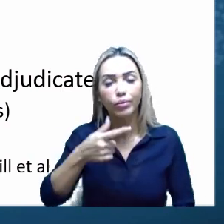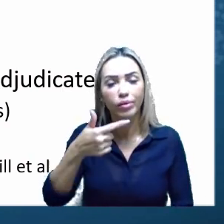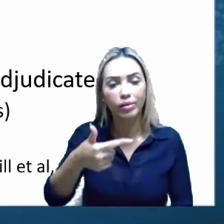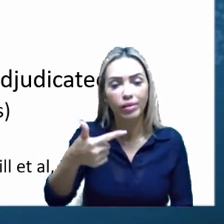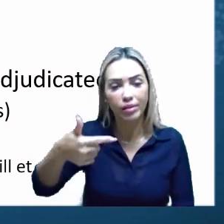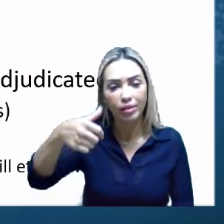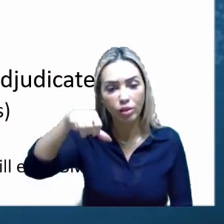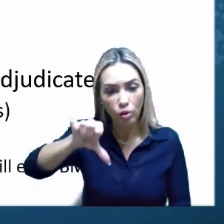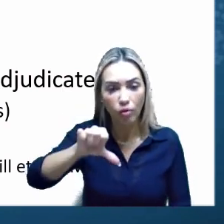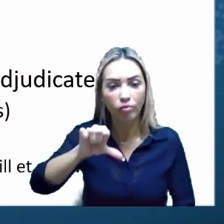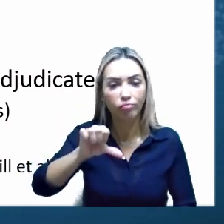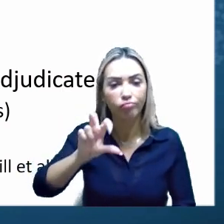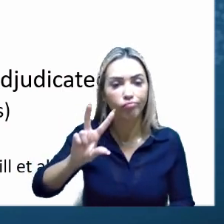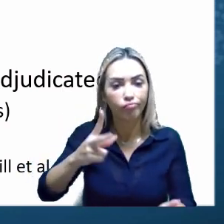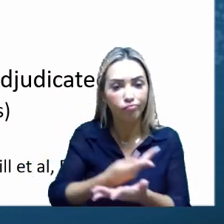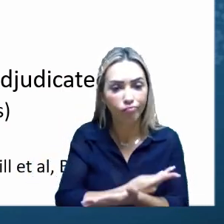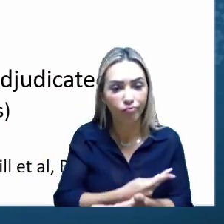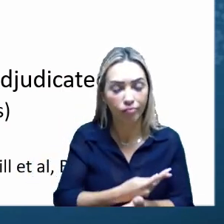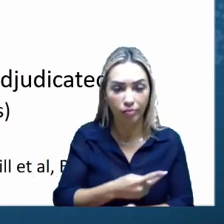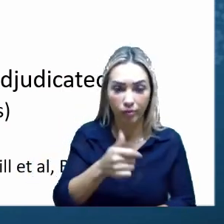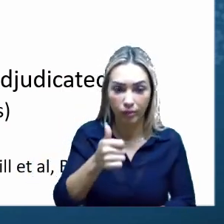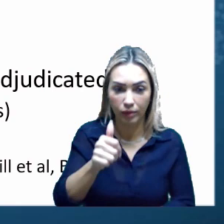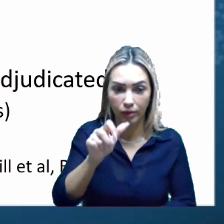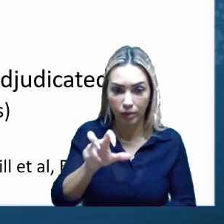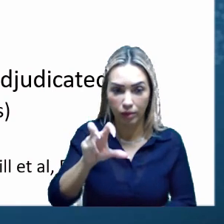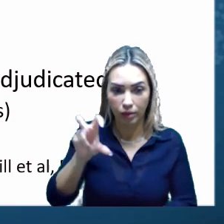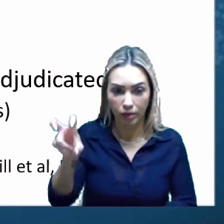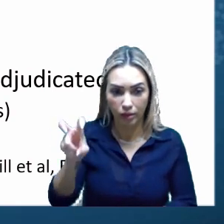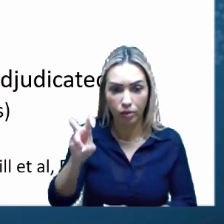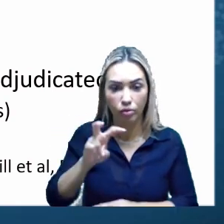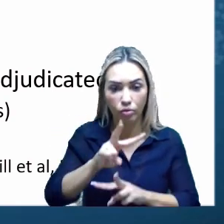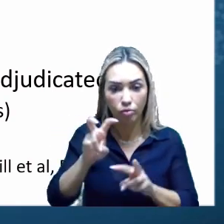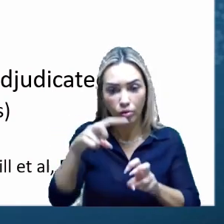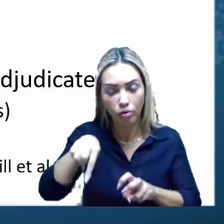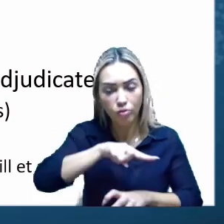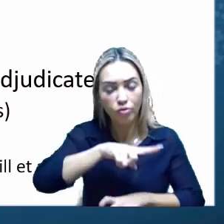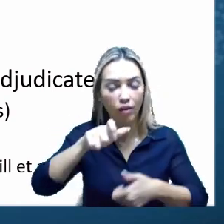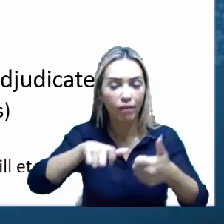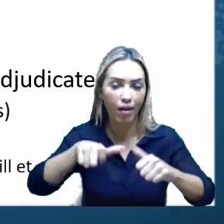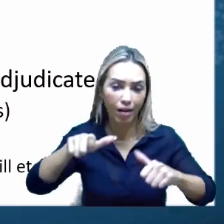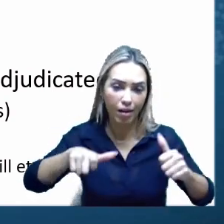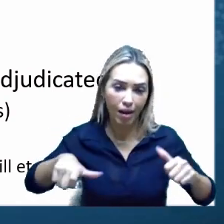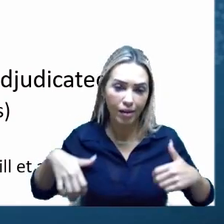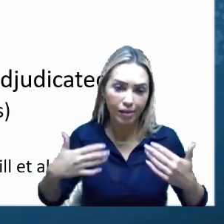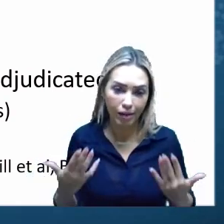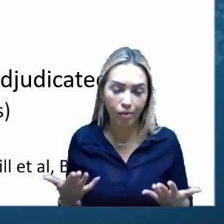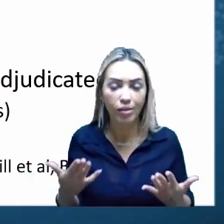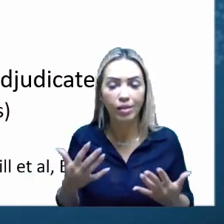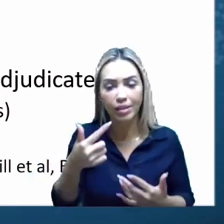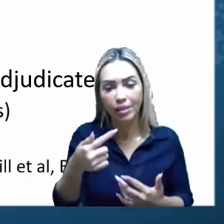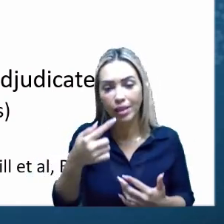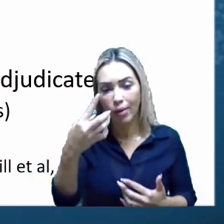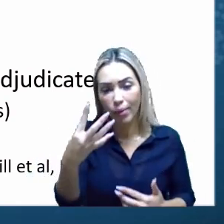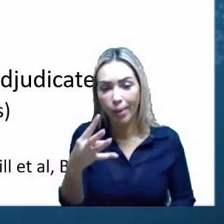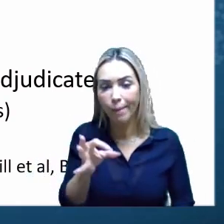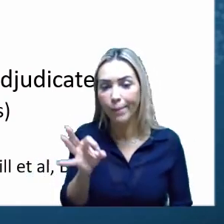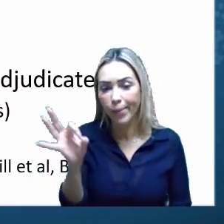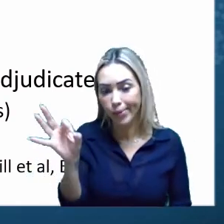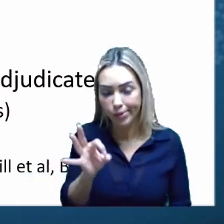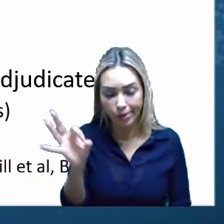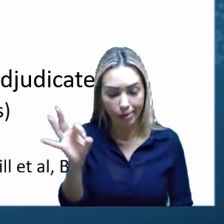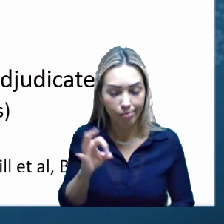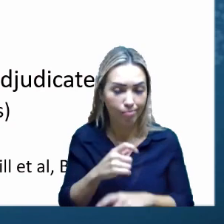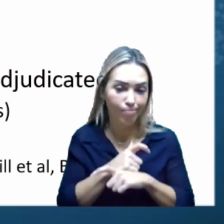219 casos, 155 sobre 200 casos para a gente avaliar, então 74%, então